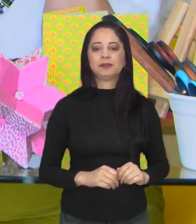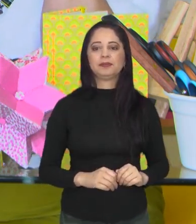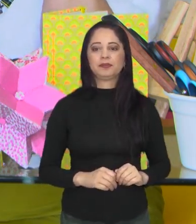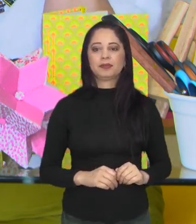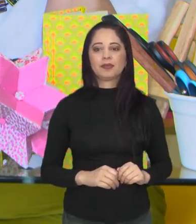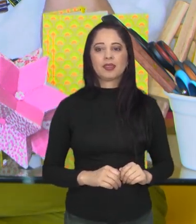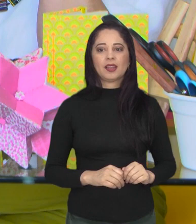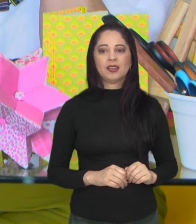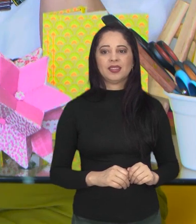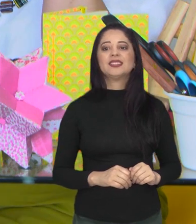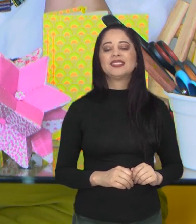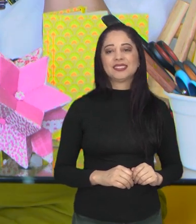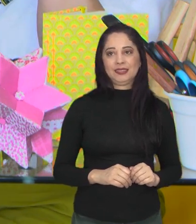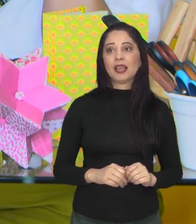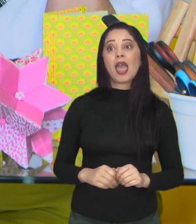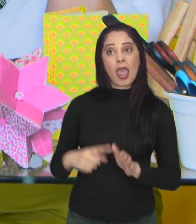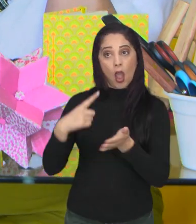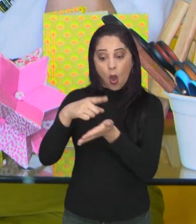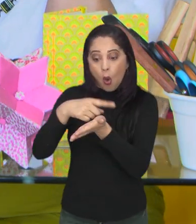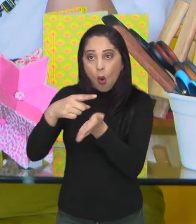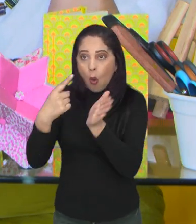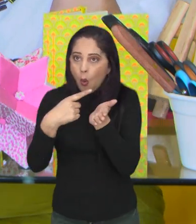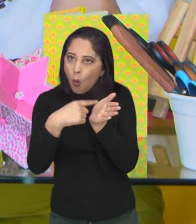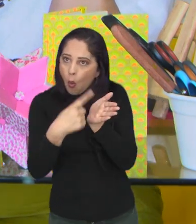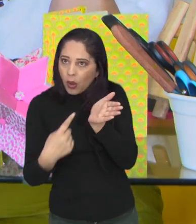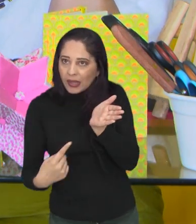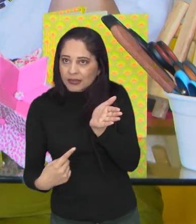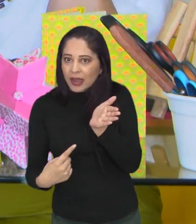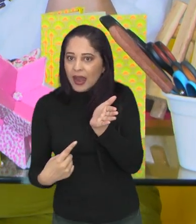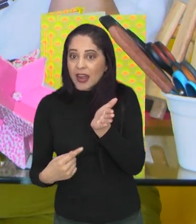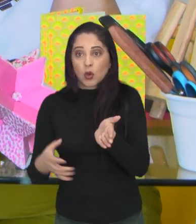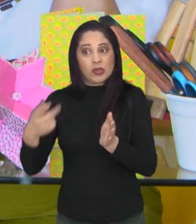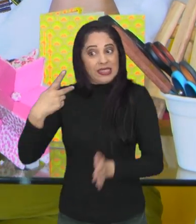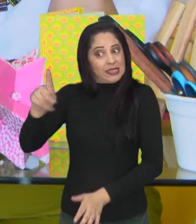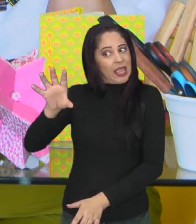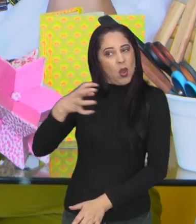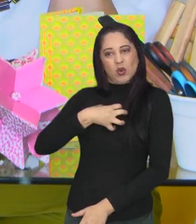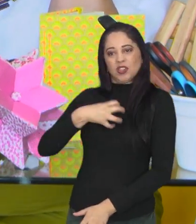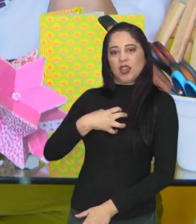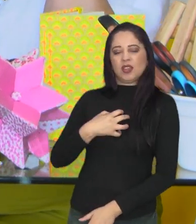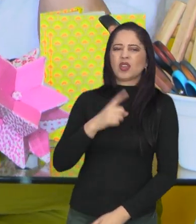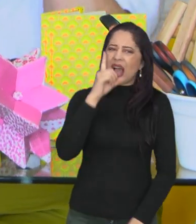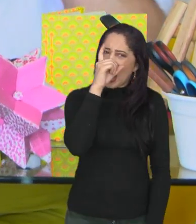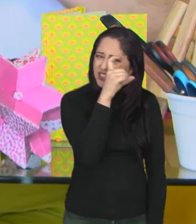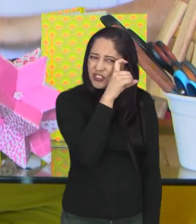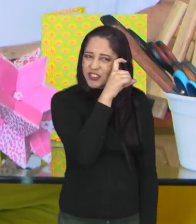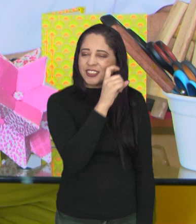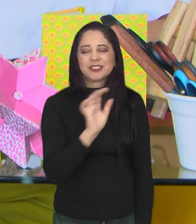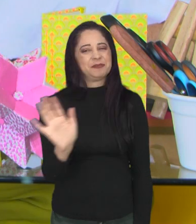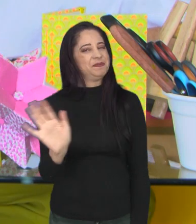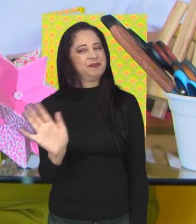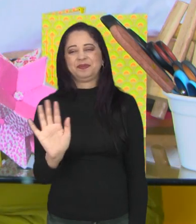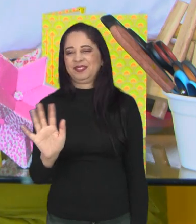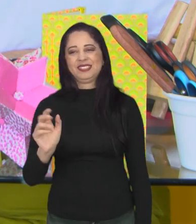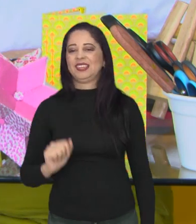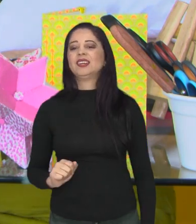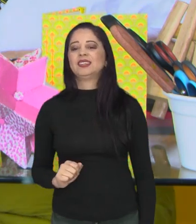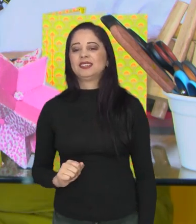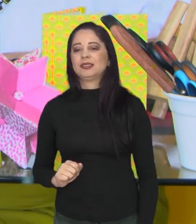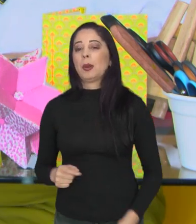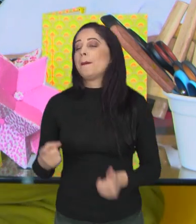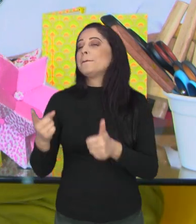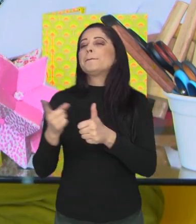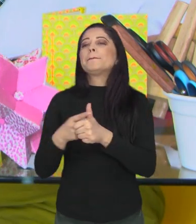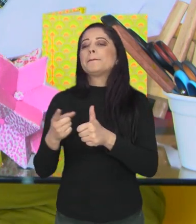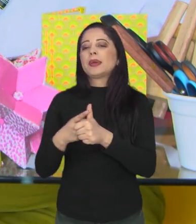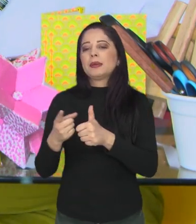esse caderno vai ser com a sua identidade olha e é difícil não não vai fazer você vai